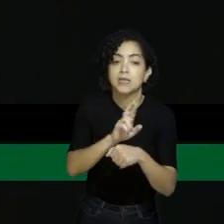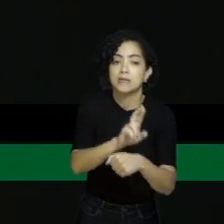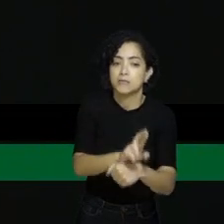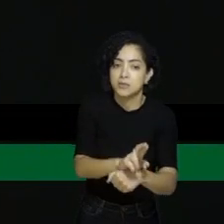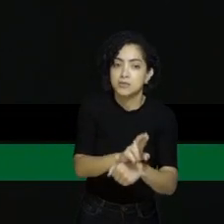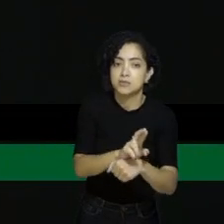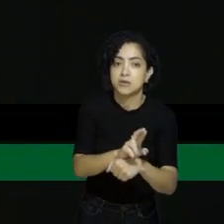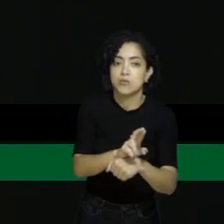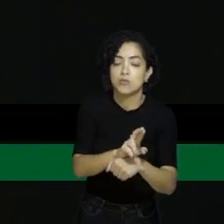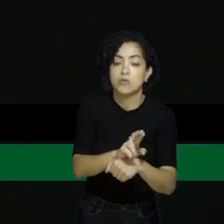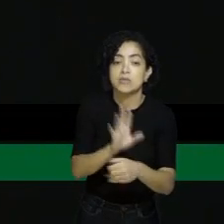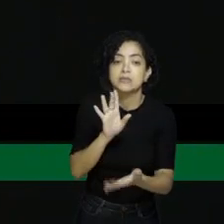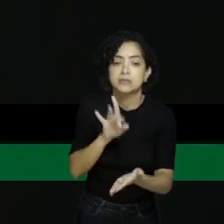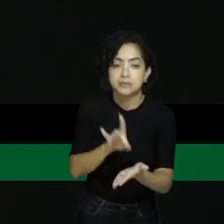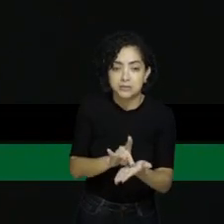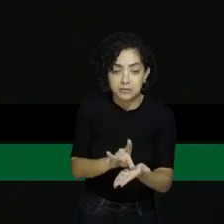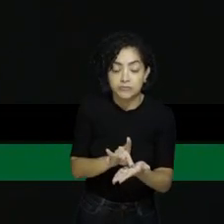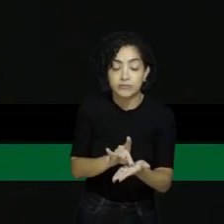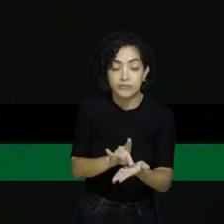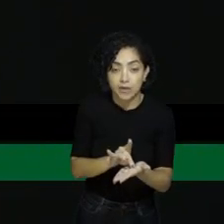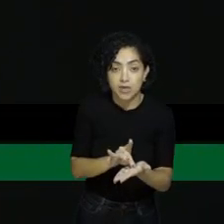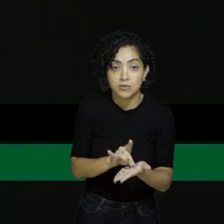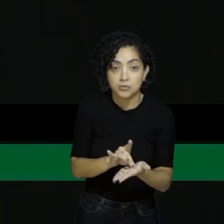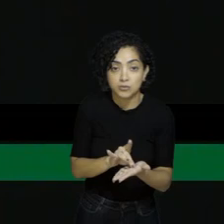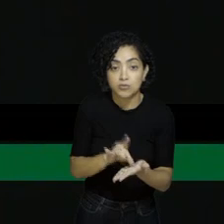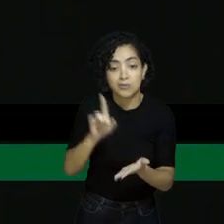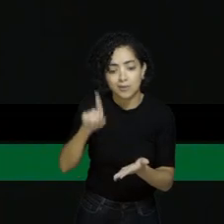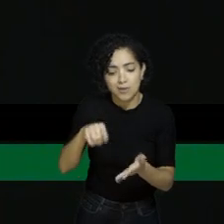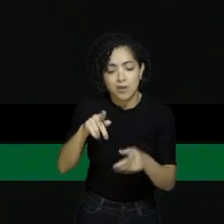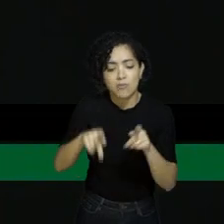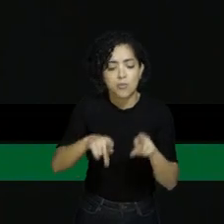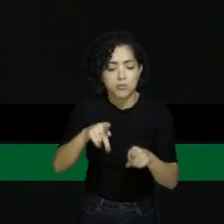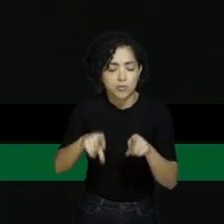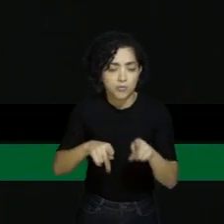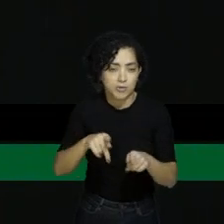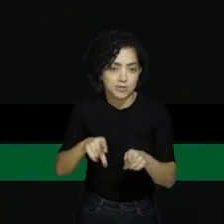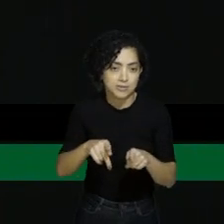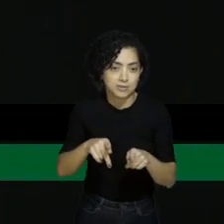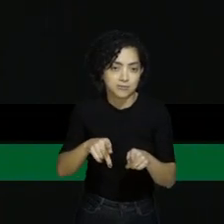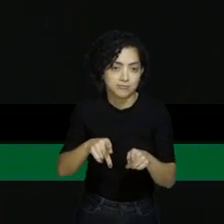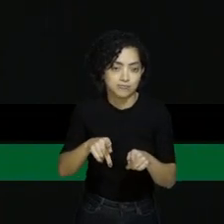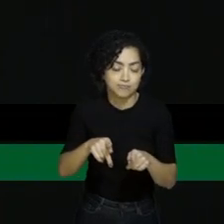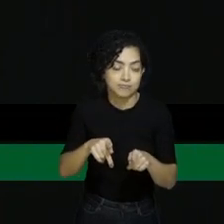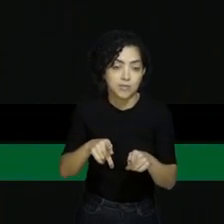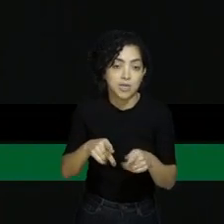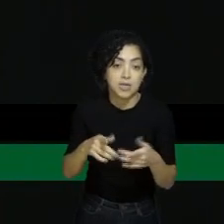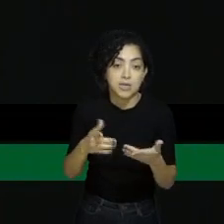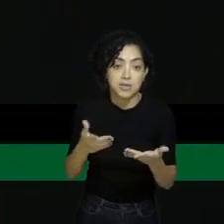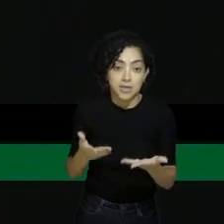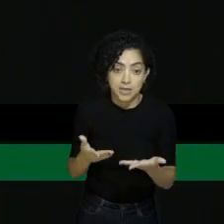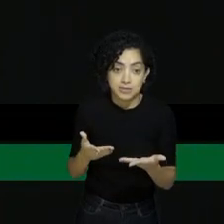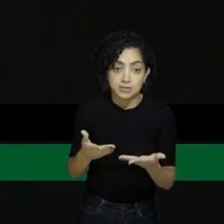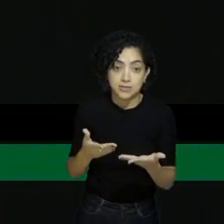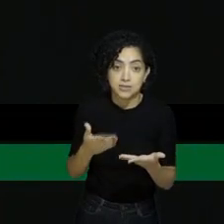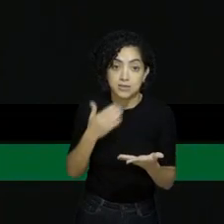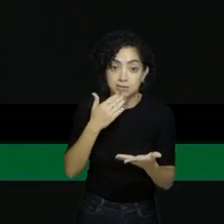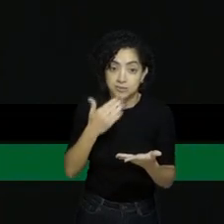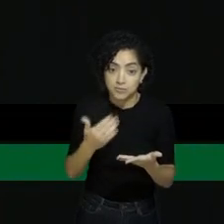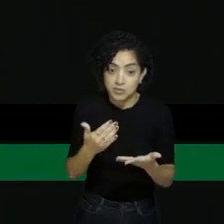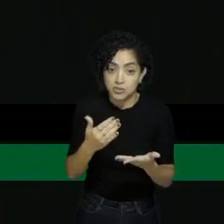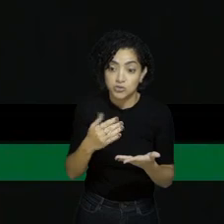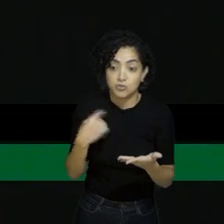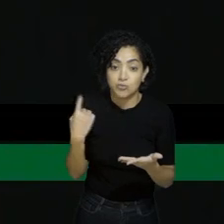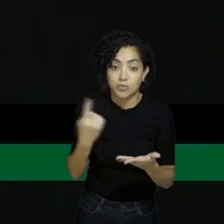de fato aquilo que é a população do estado de Santa Catarina. Então, eu acho que essa reivindicação para nós